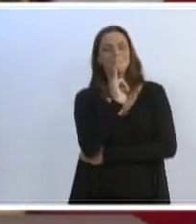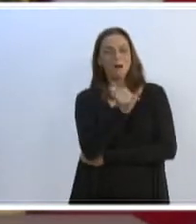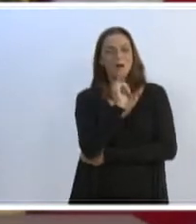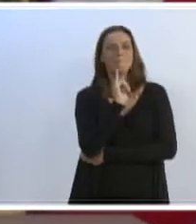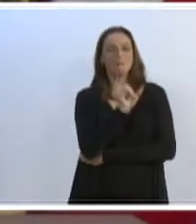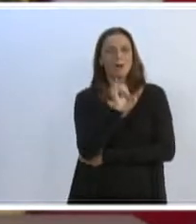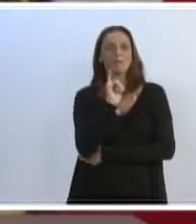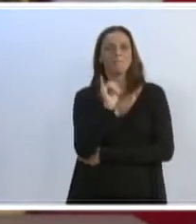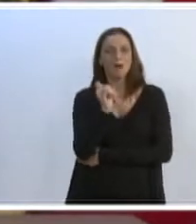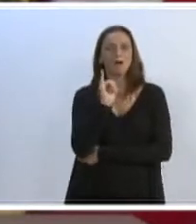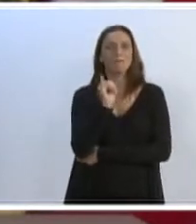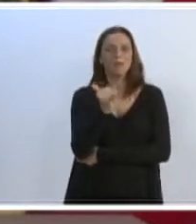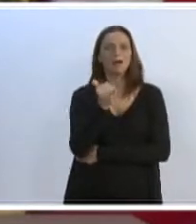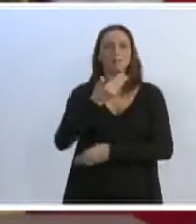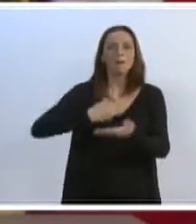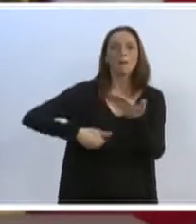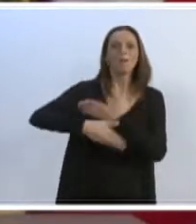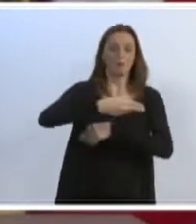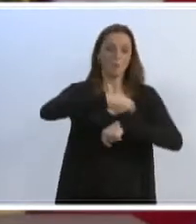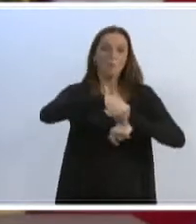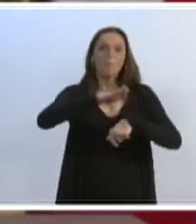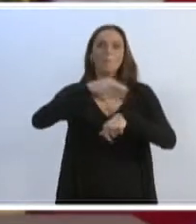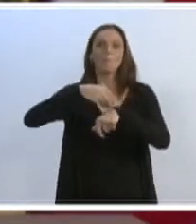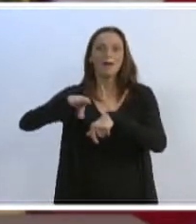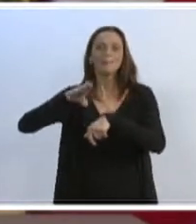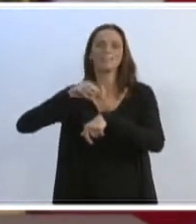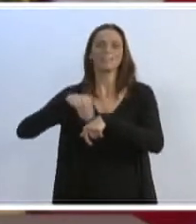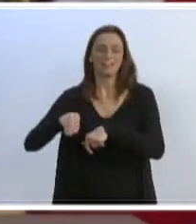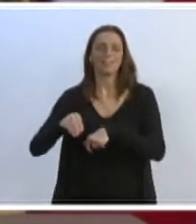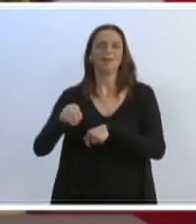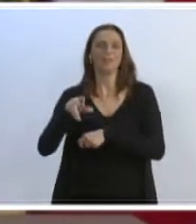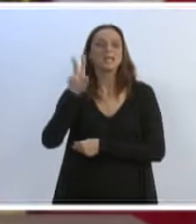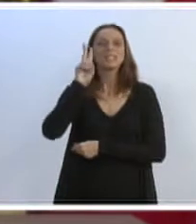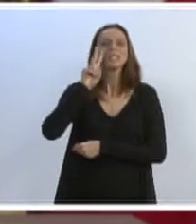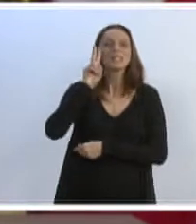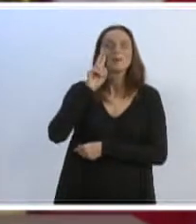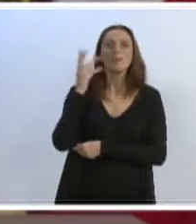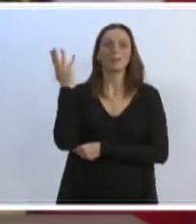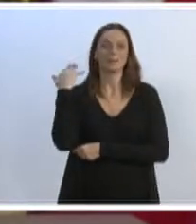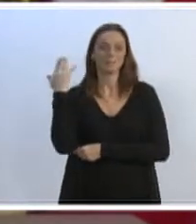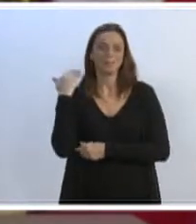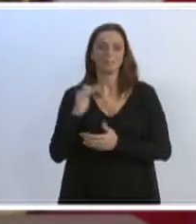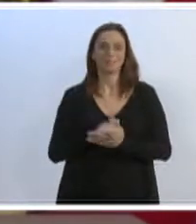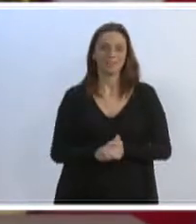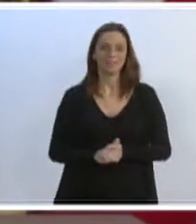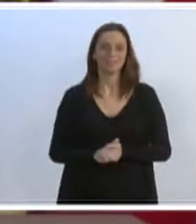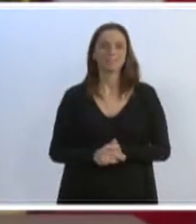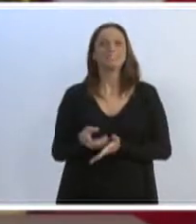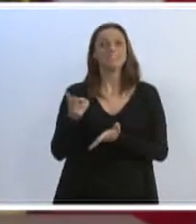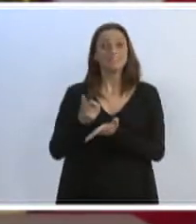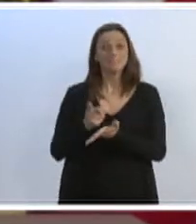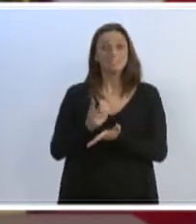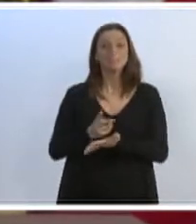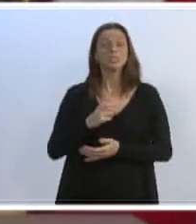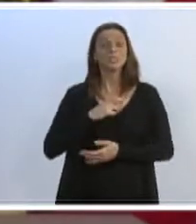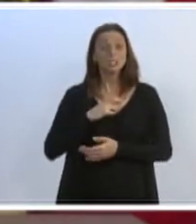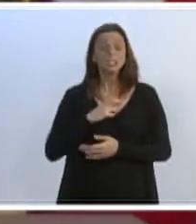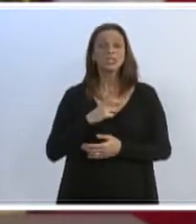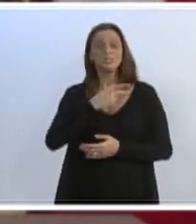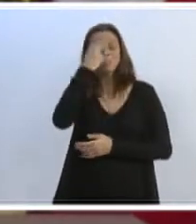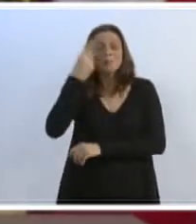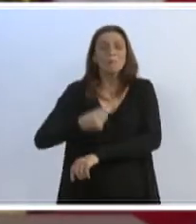jornais catarinenses disponíveis para consulta pública e transferência dos seus arquivos, e cerca de